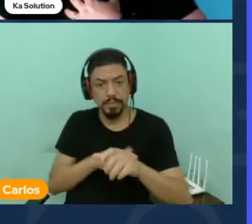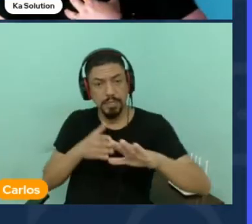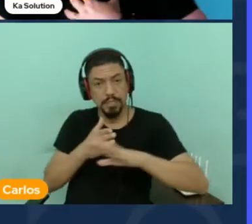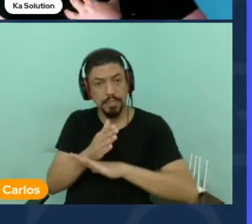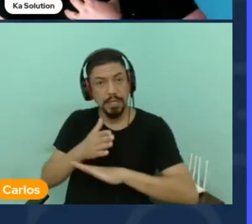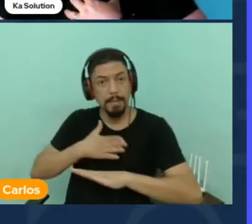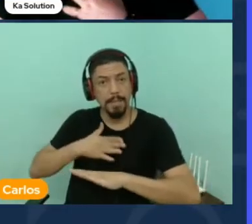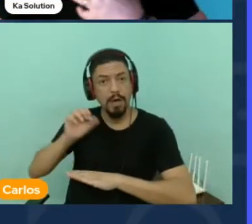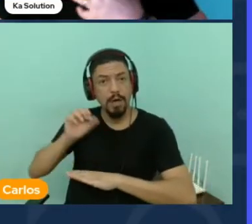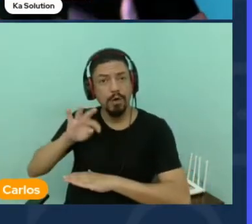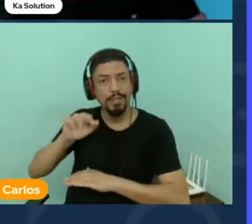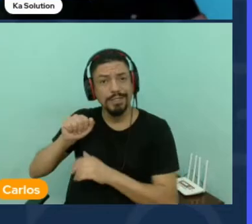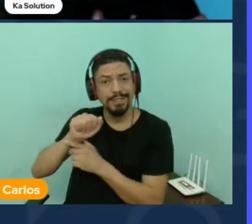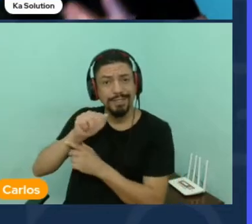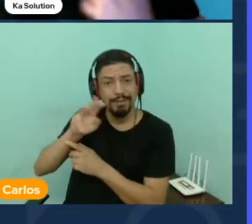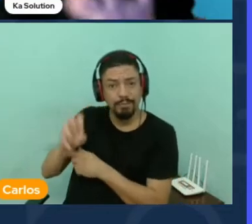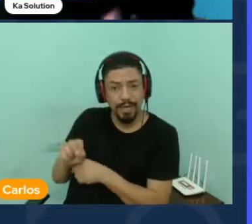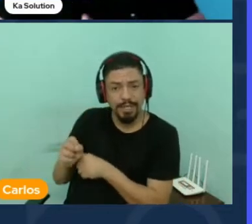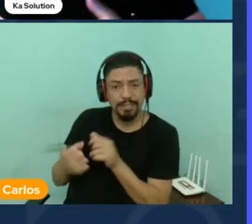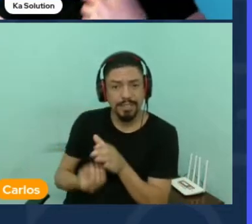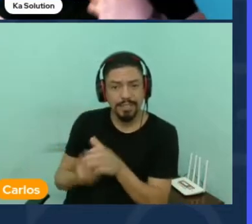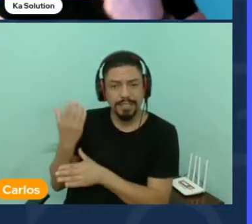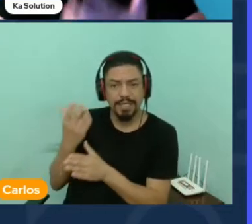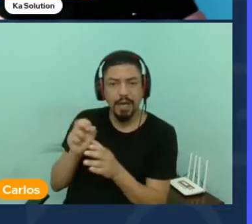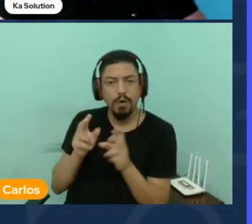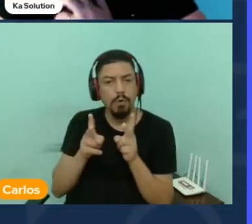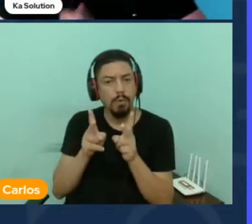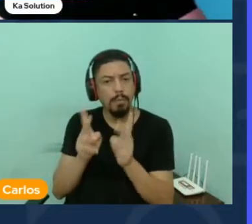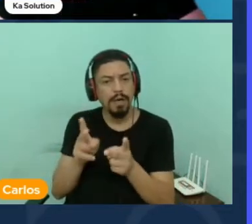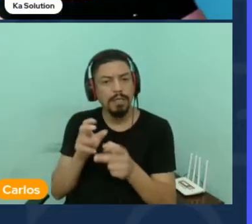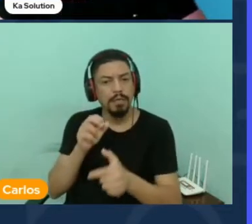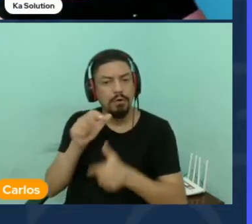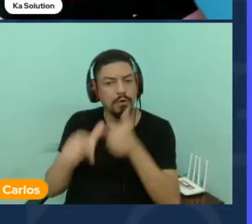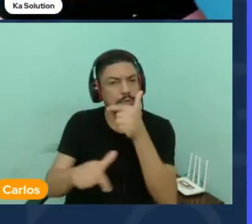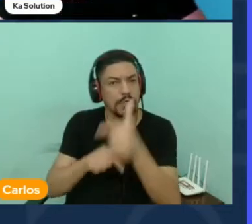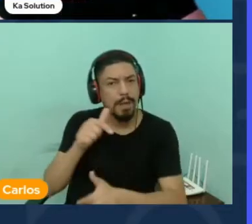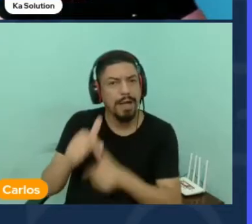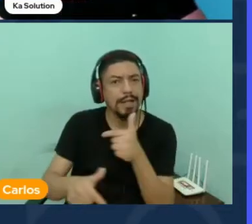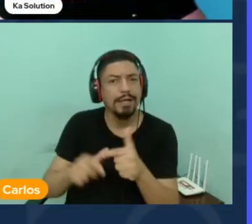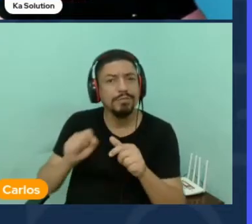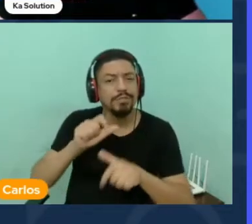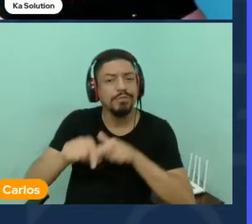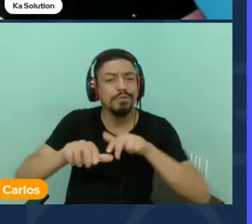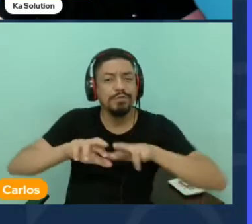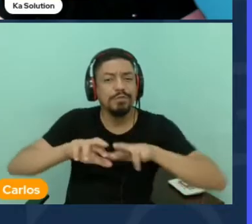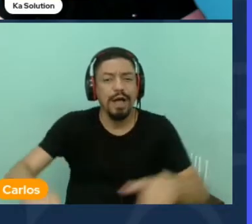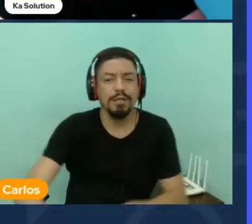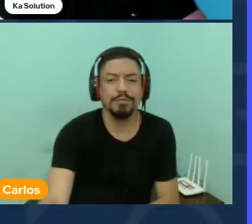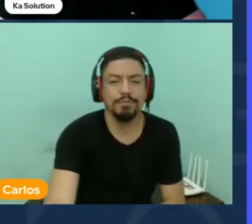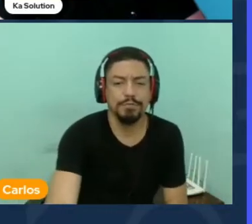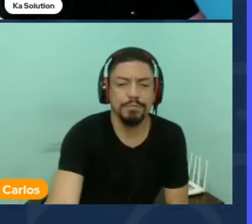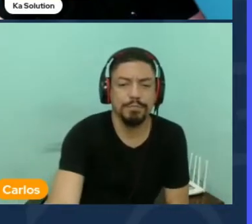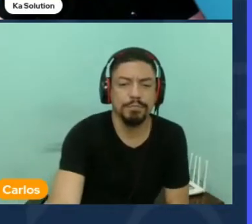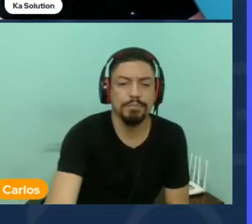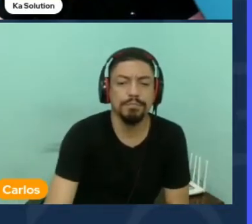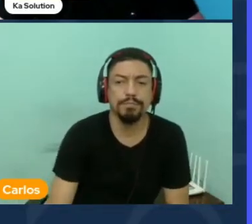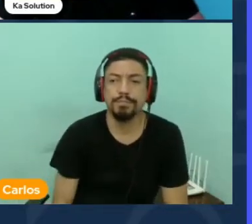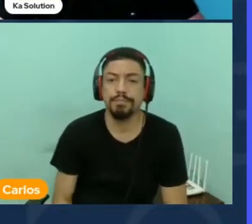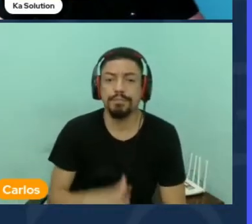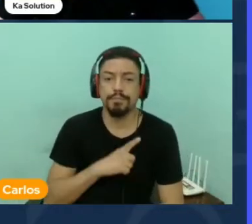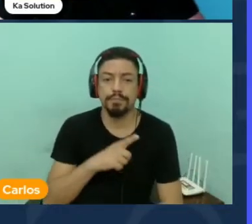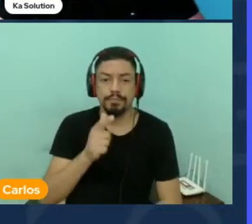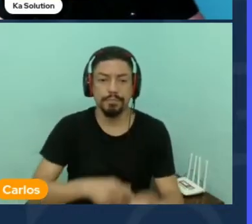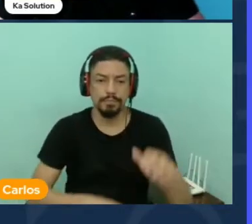da AWS e criar, ou manter, ou operar os serviços que eu tenho. A gente tem o